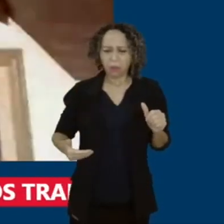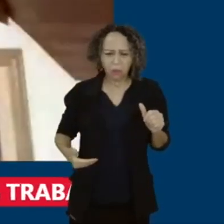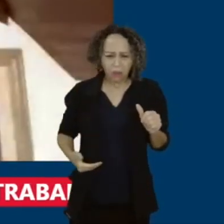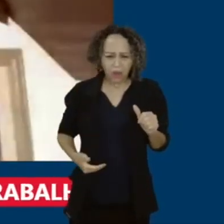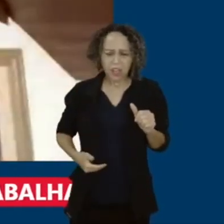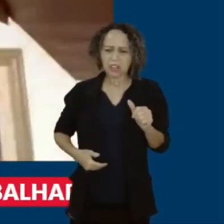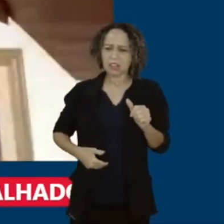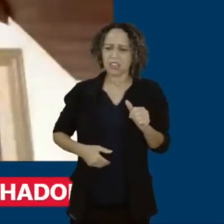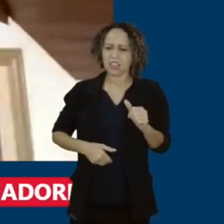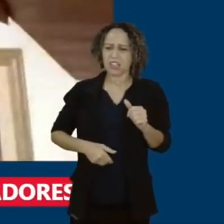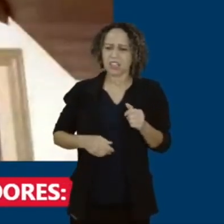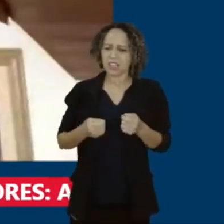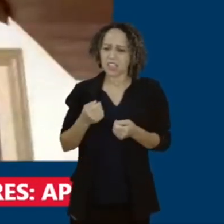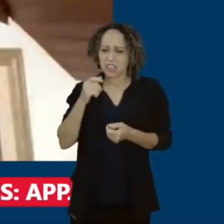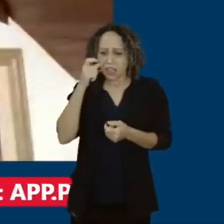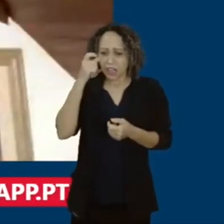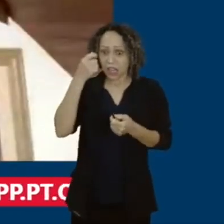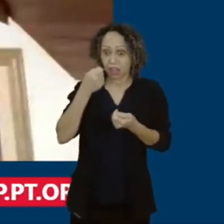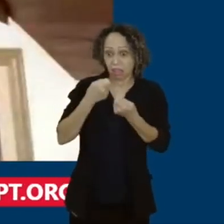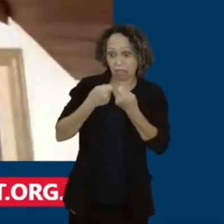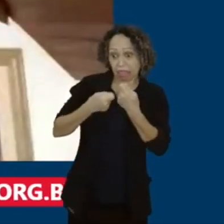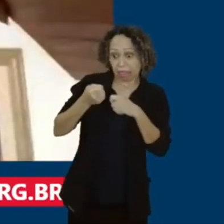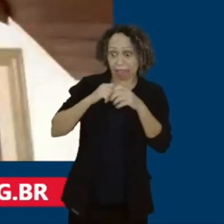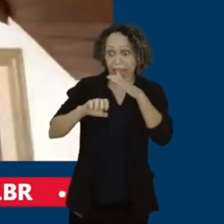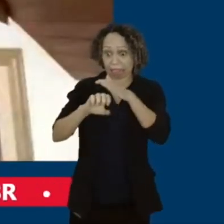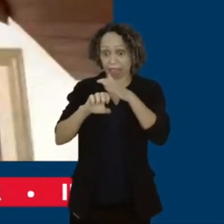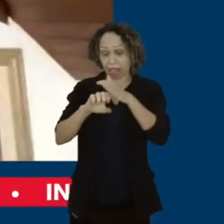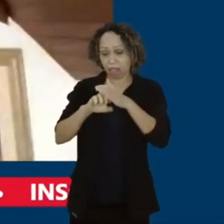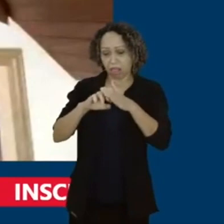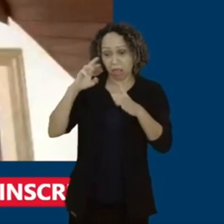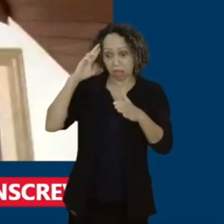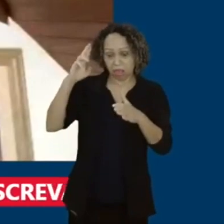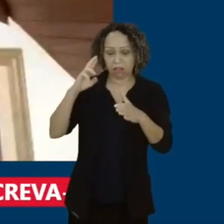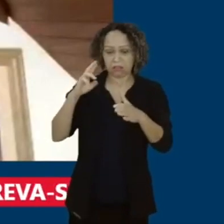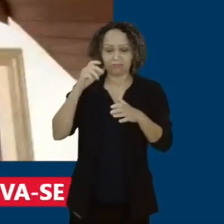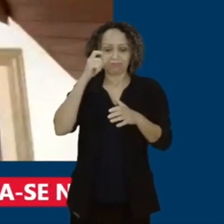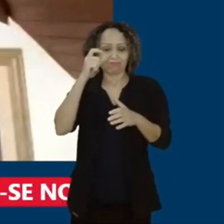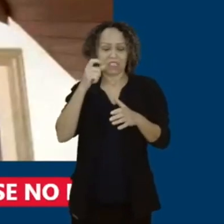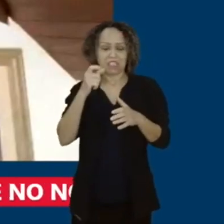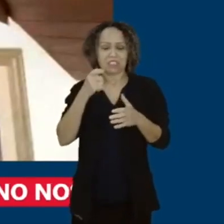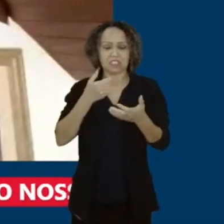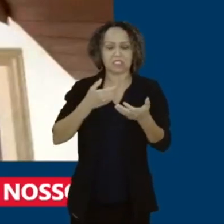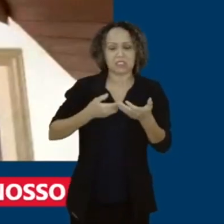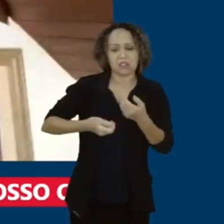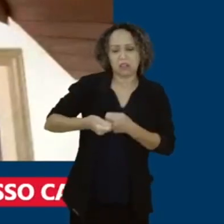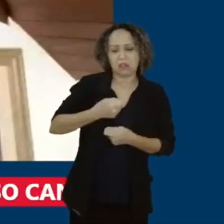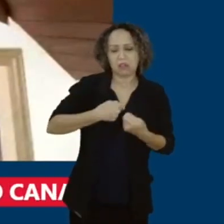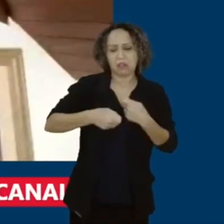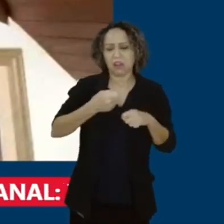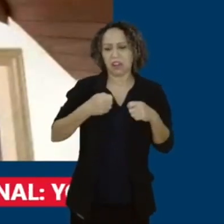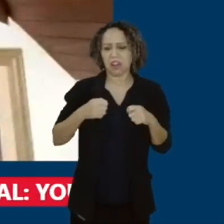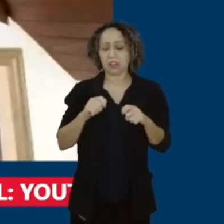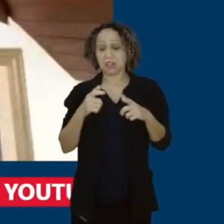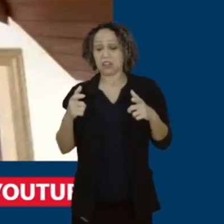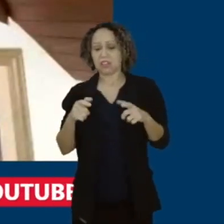interesses econômicos que se dedica a grandes negócios. E o povo nunca estará incluído nesses negócios.